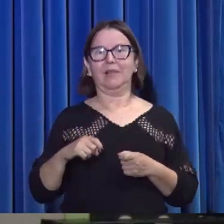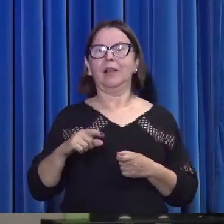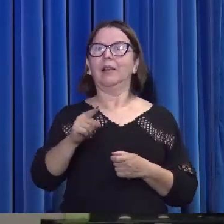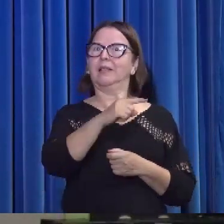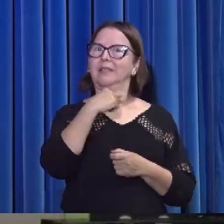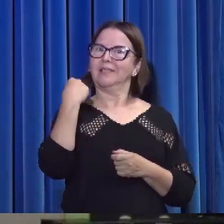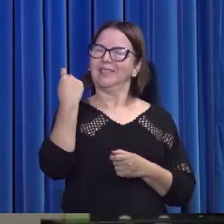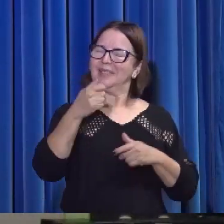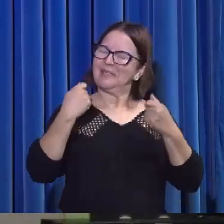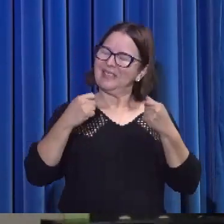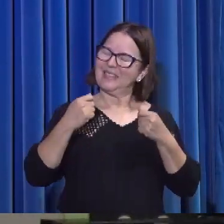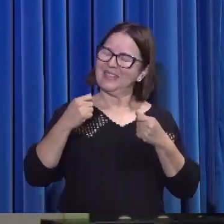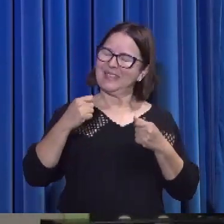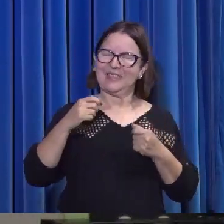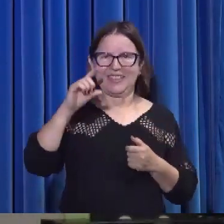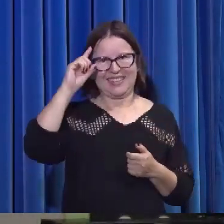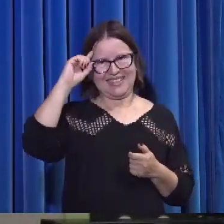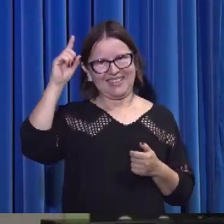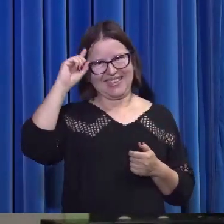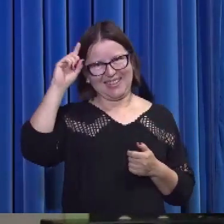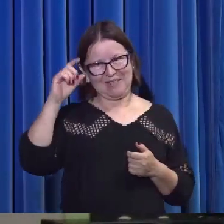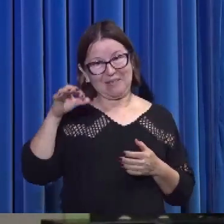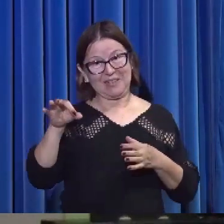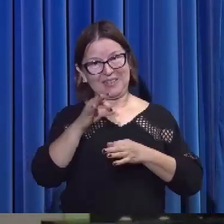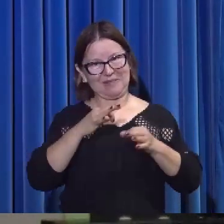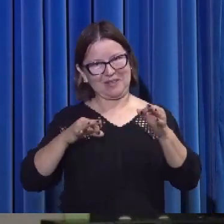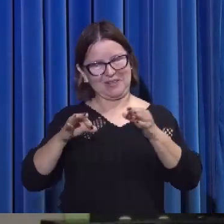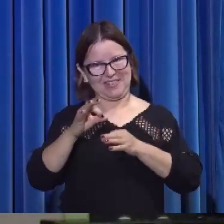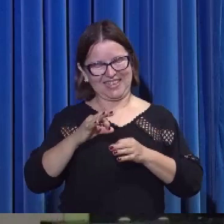diariamente para partir desse mundo.